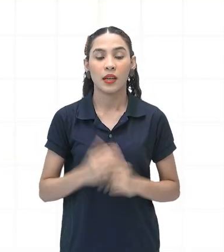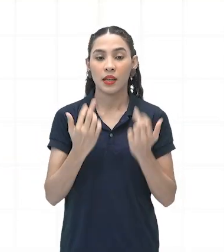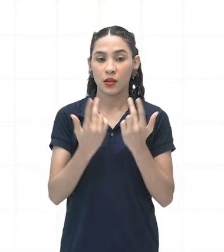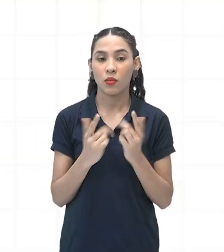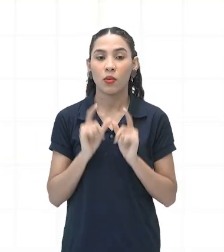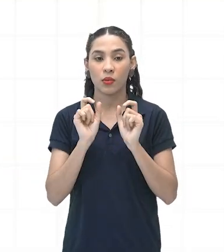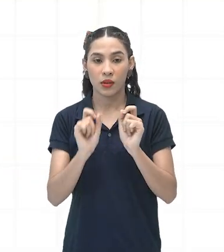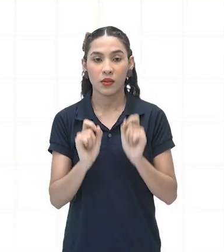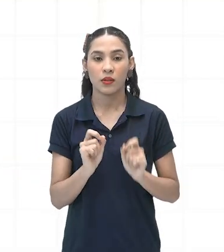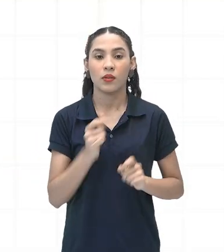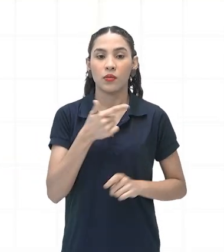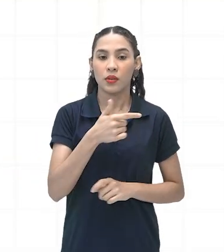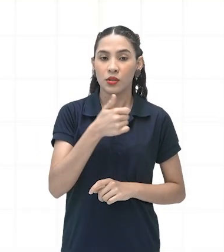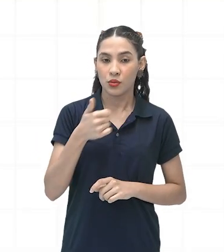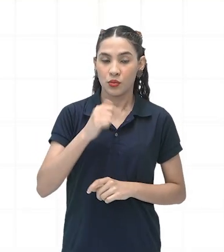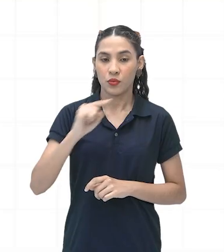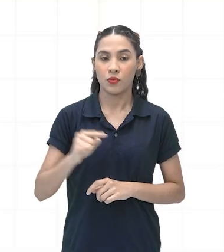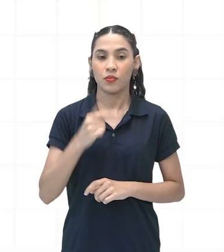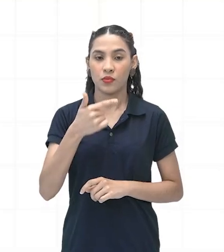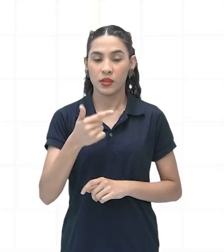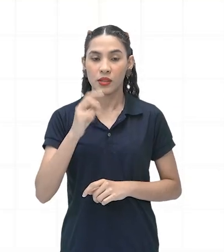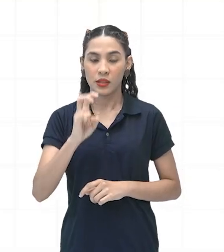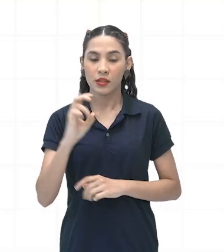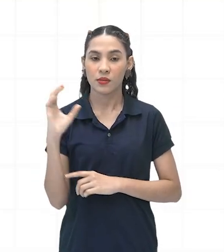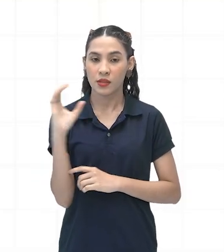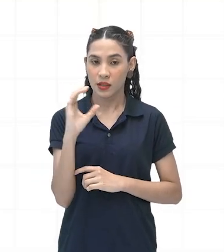valor final é de R$